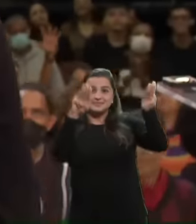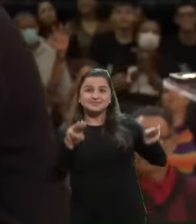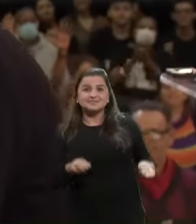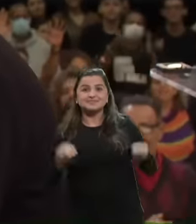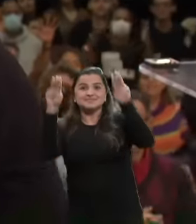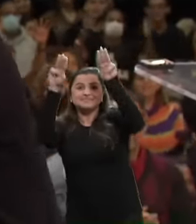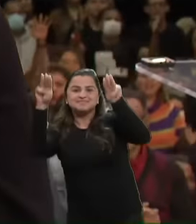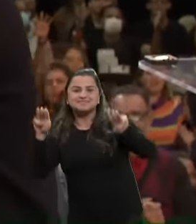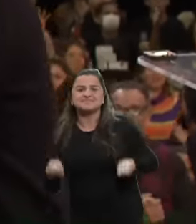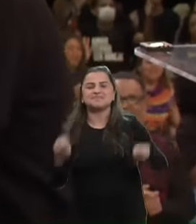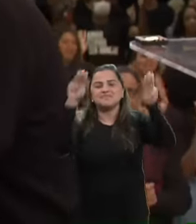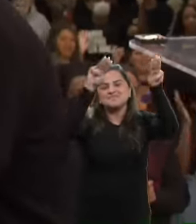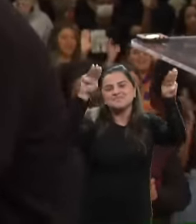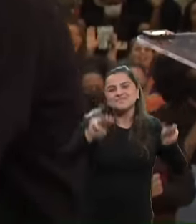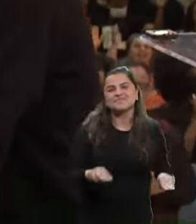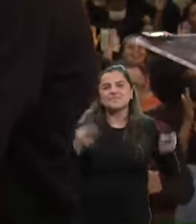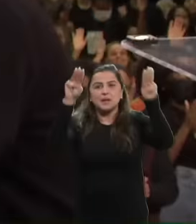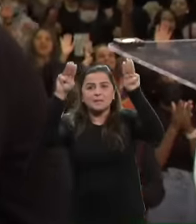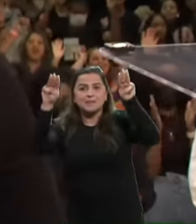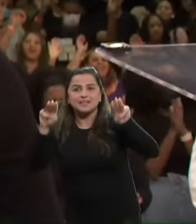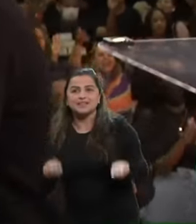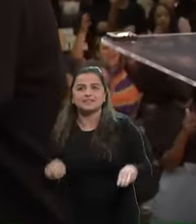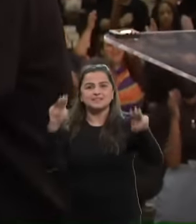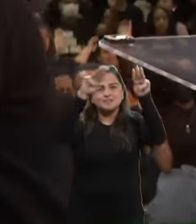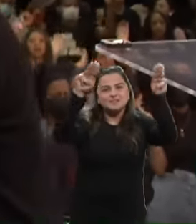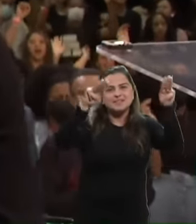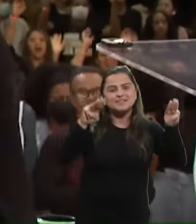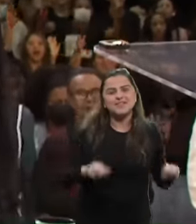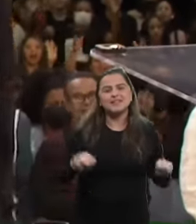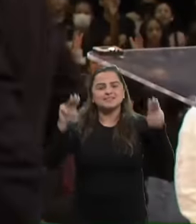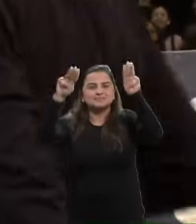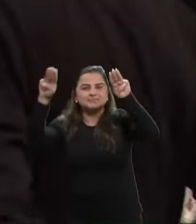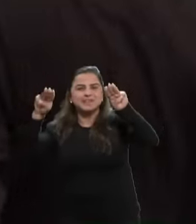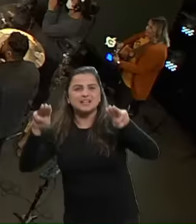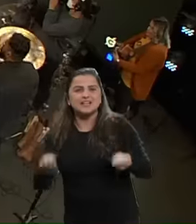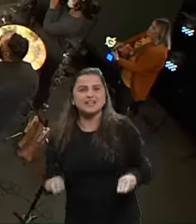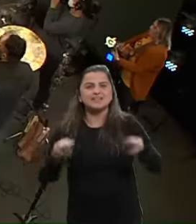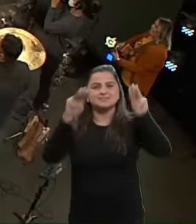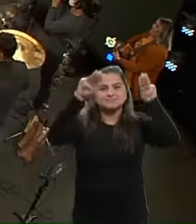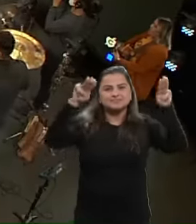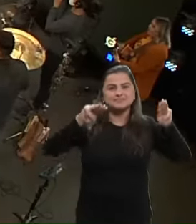Maná, maná, maná, maná, maná.